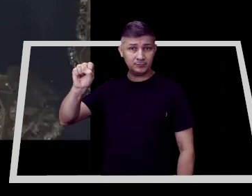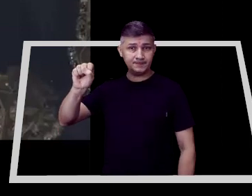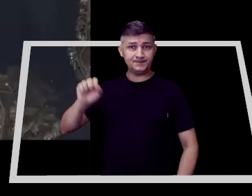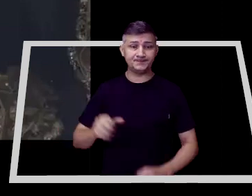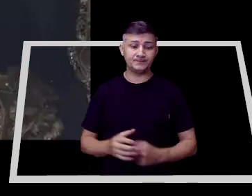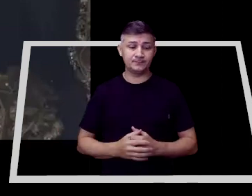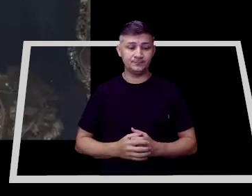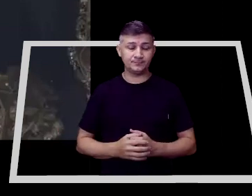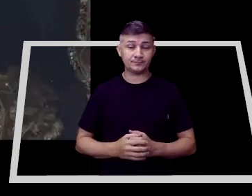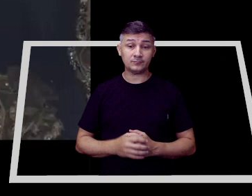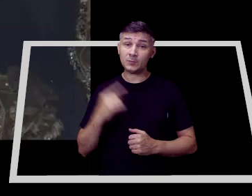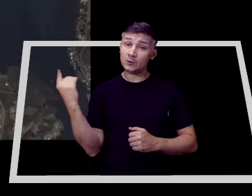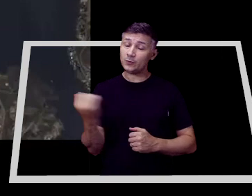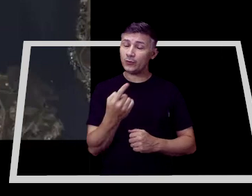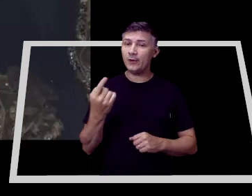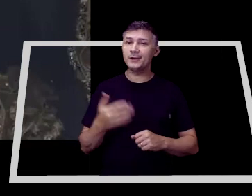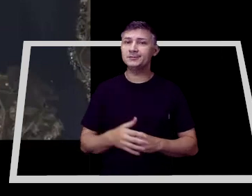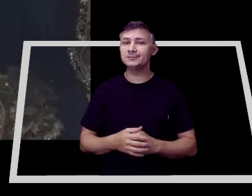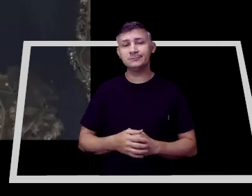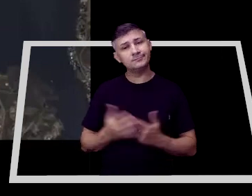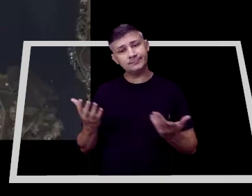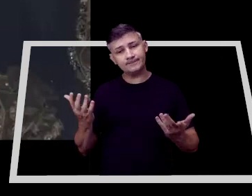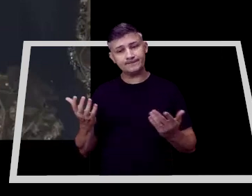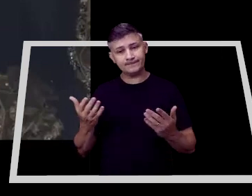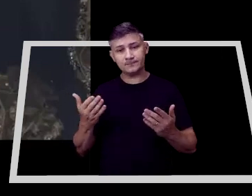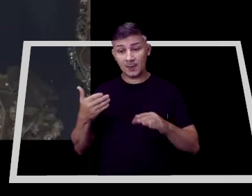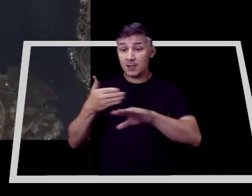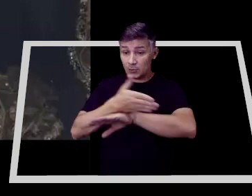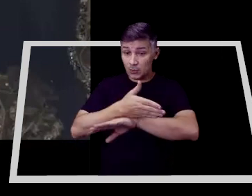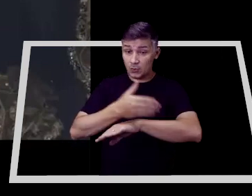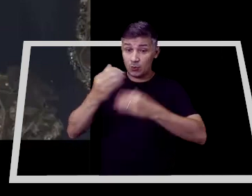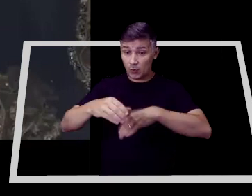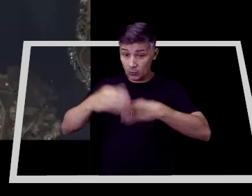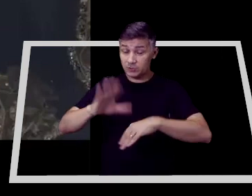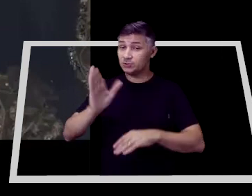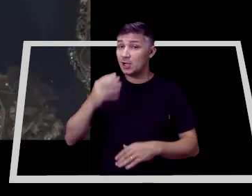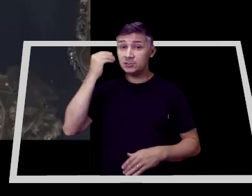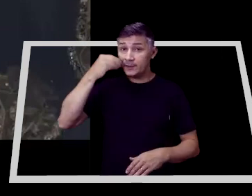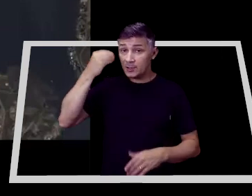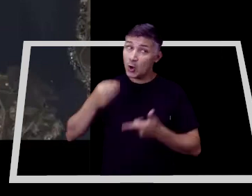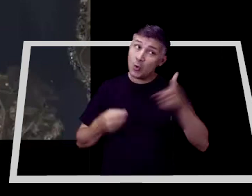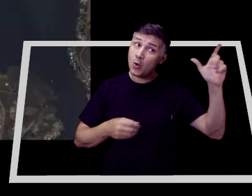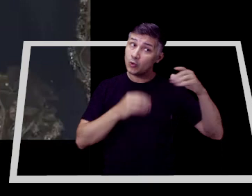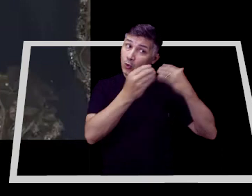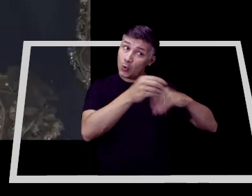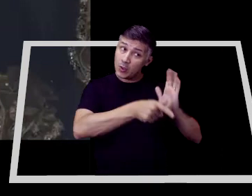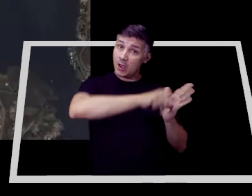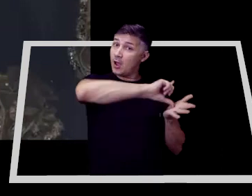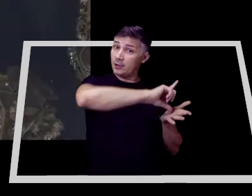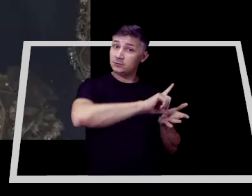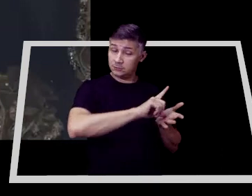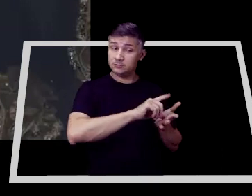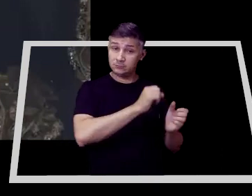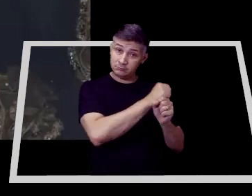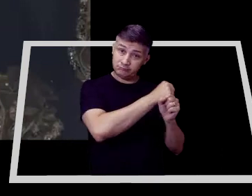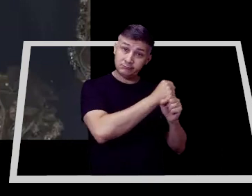que a gente, enfim, entrava nele já com uma experiência de outros concursos